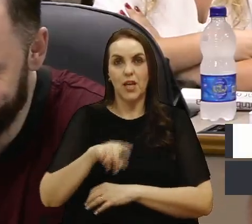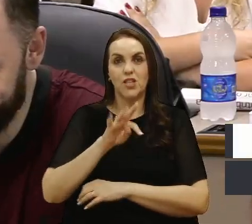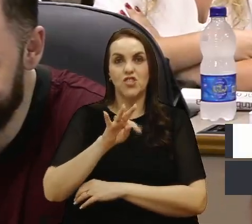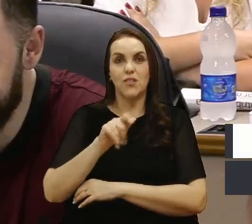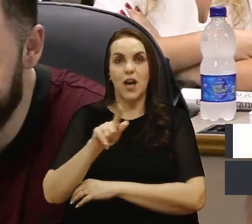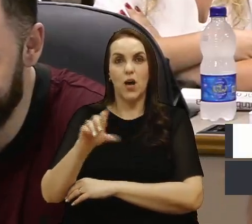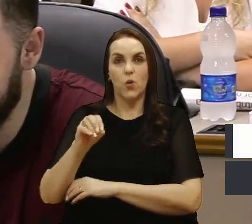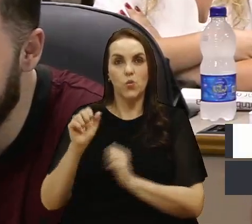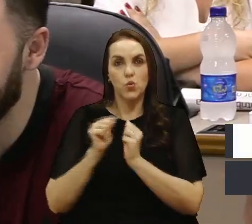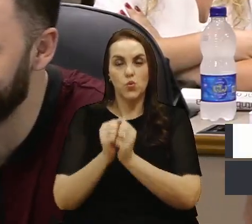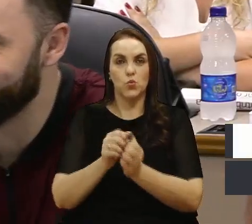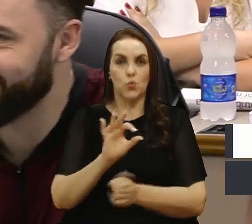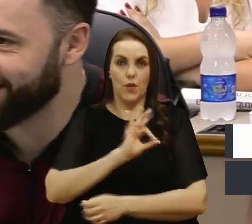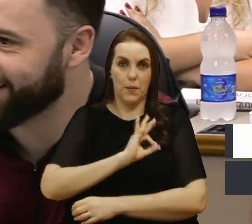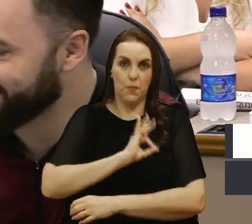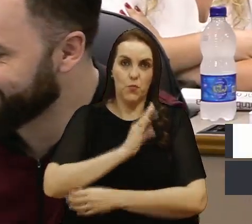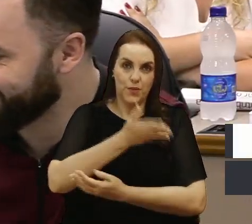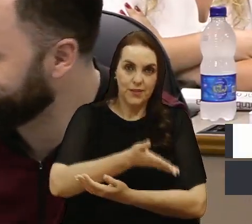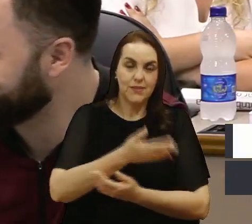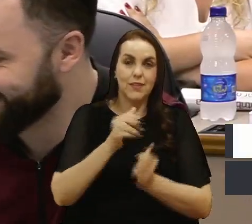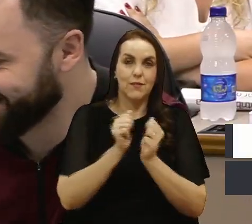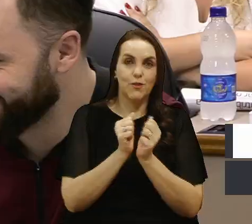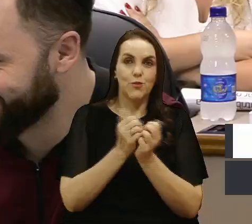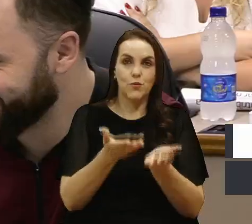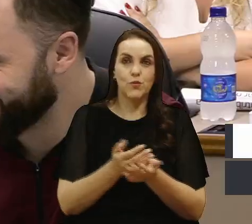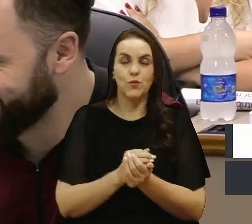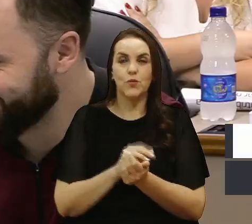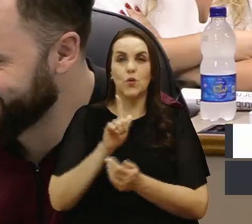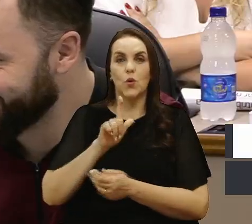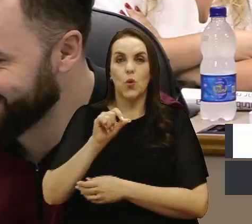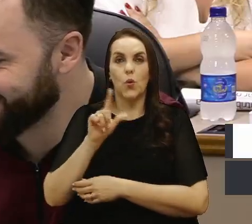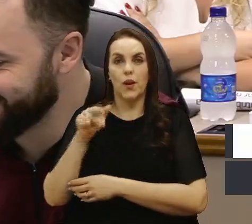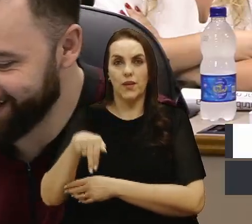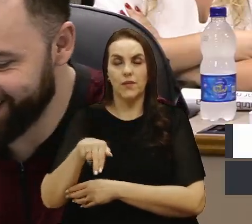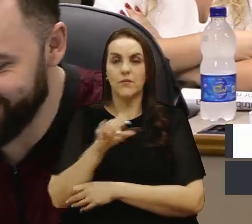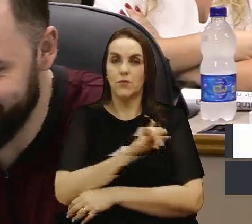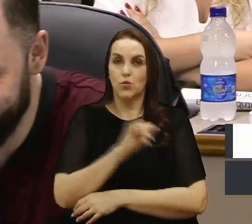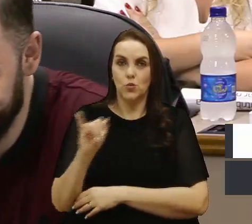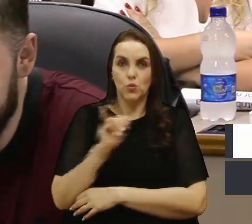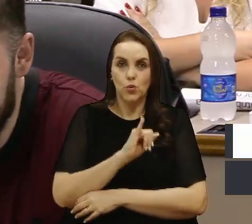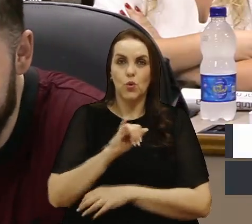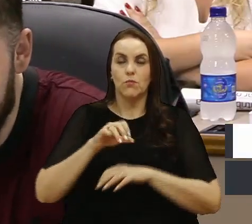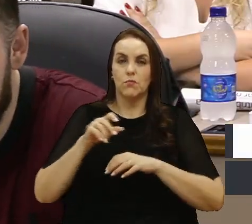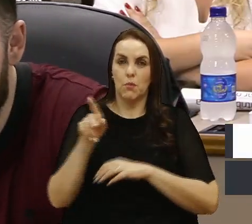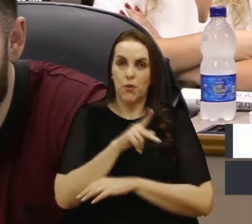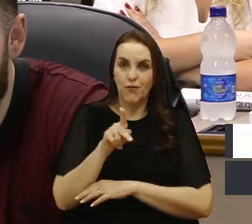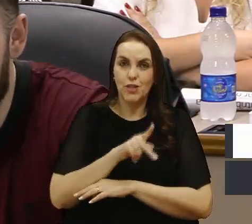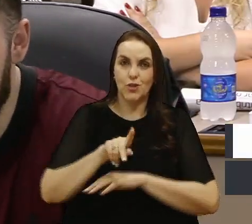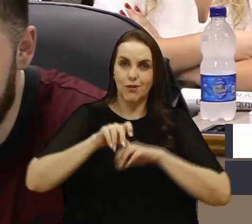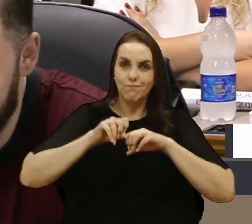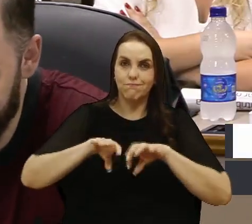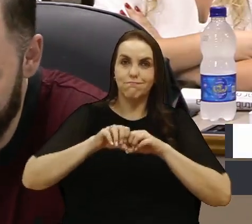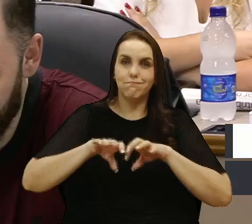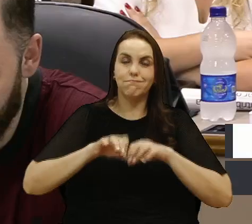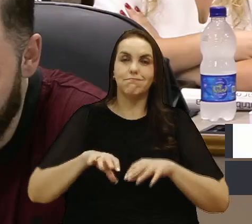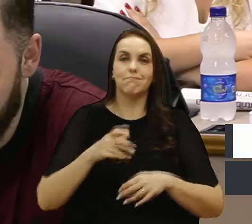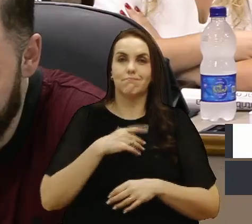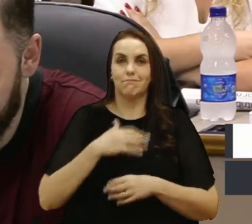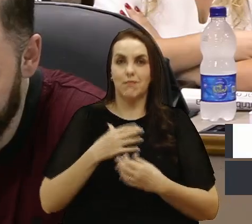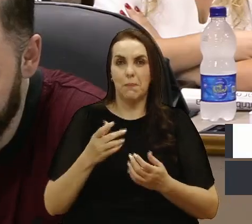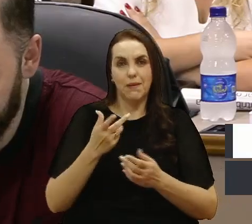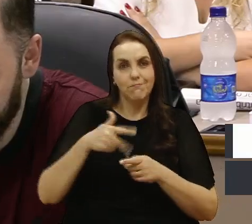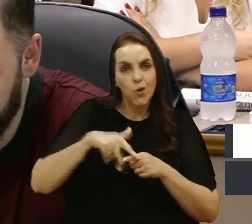junto conosco, né, o Golim, meu instrutor, meu professor, que me ensina e me corrige no dia a dia, né, e o meu dupla, que